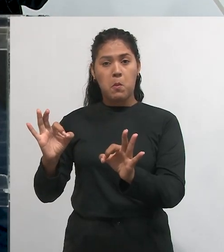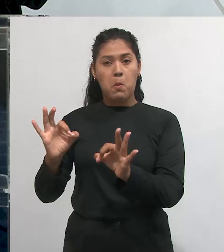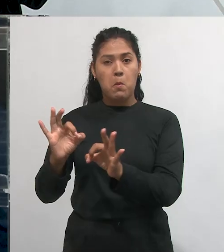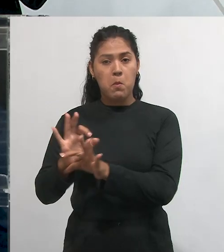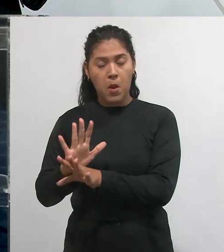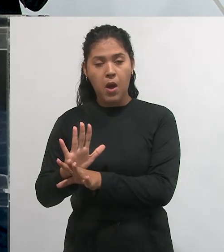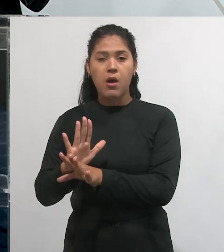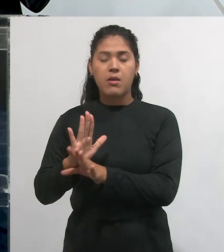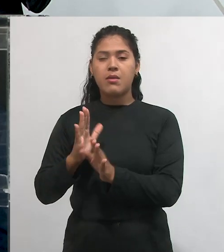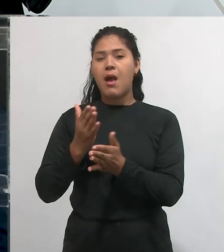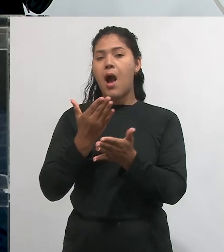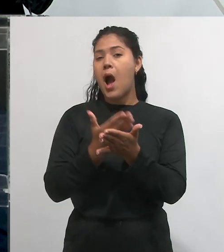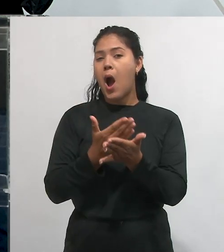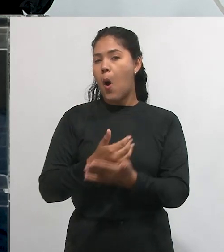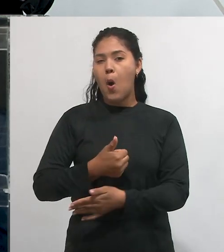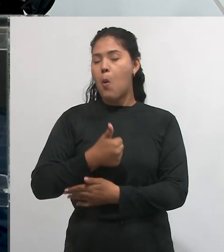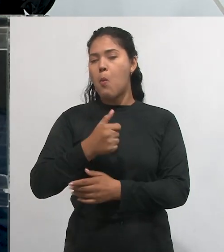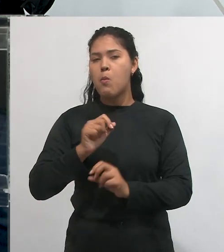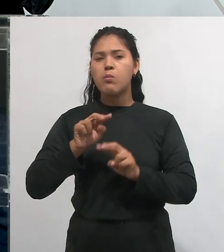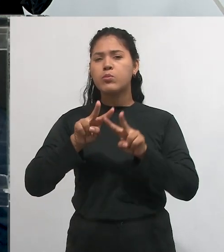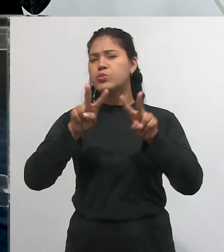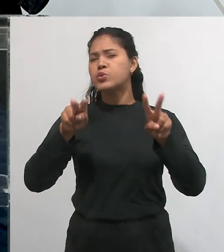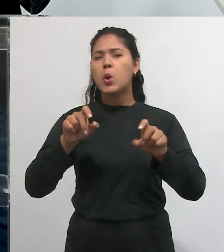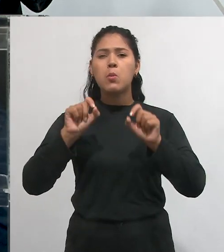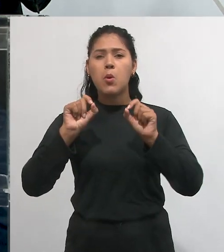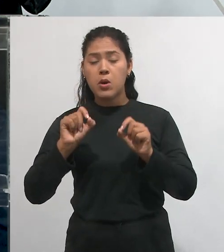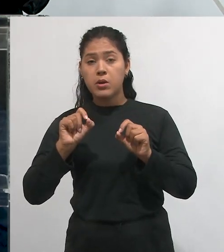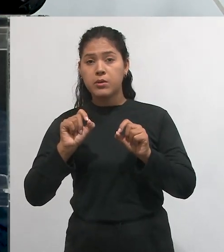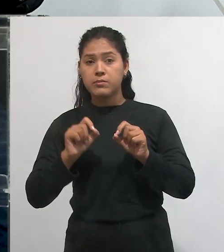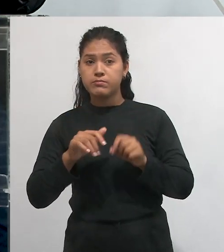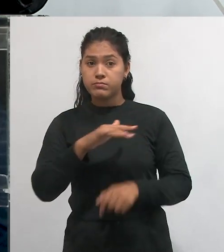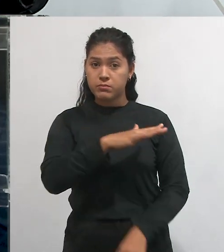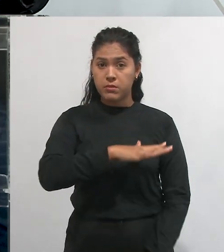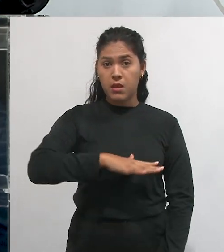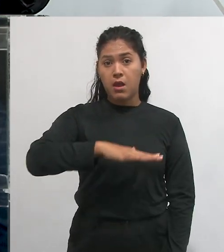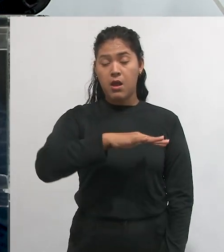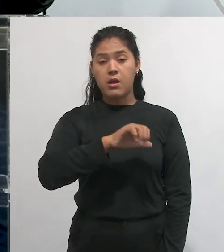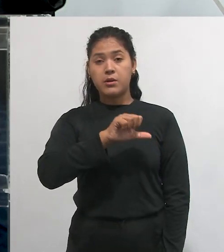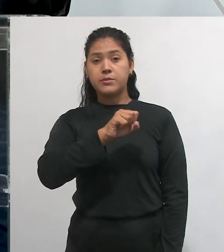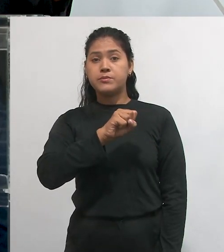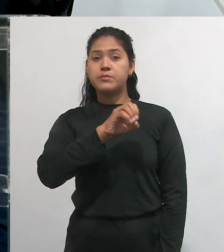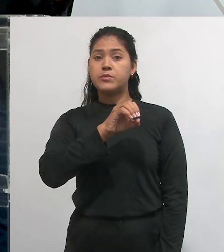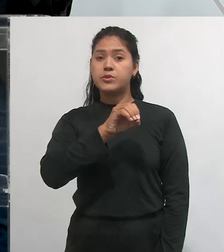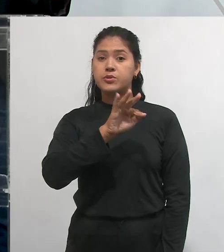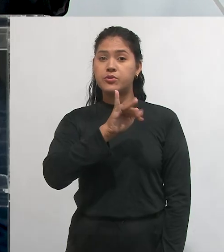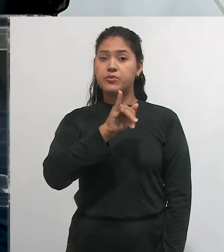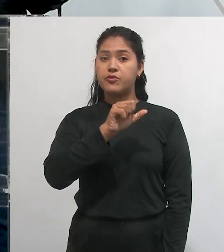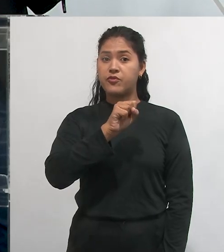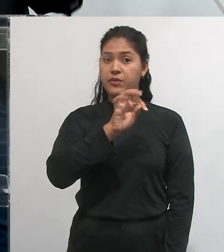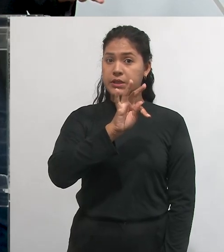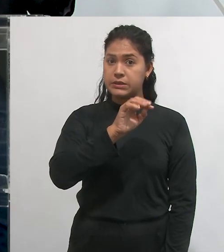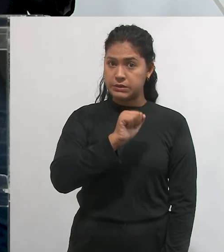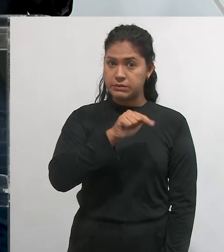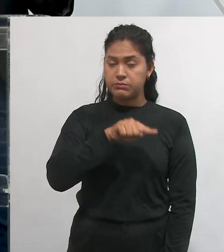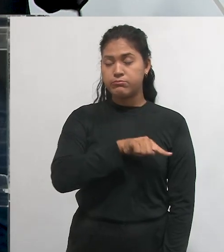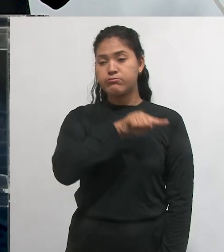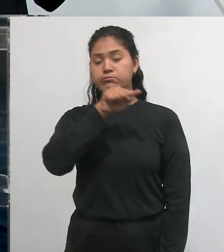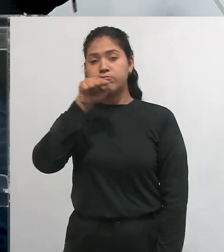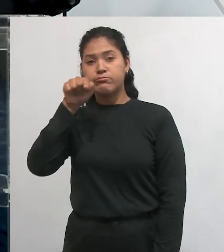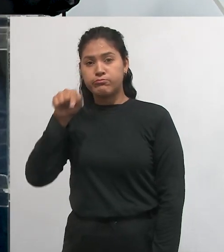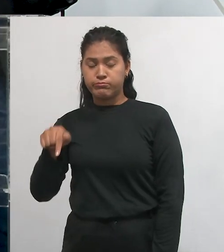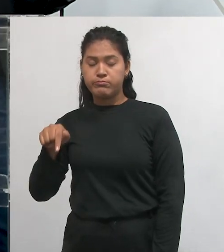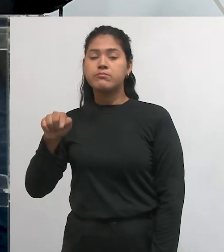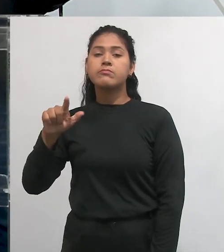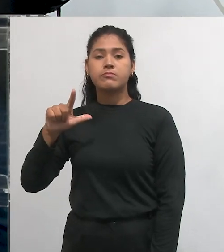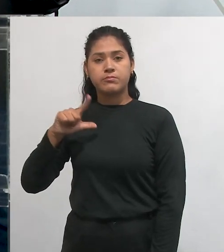justamente notando o embate entre uma corrente de uma postura ética dos sofistas, com